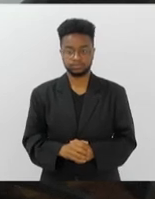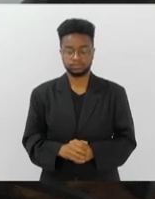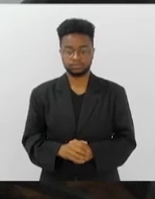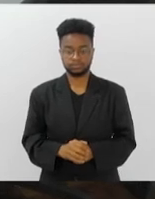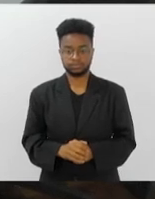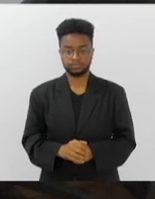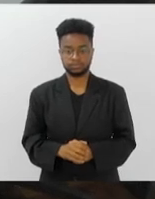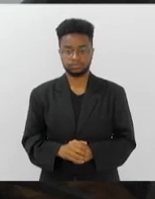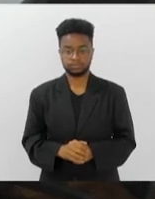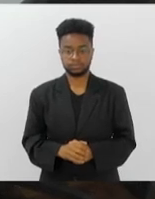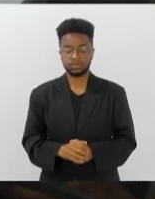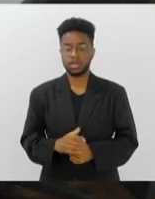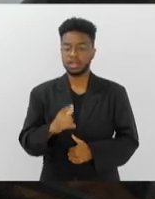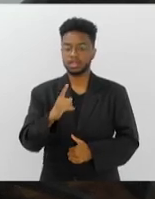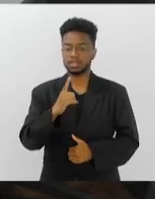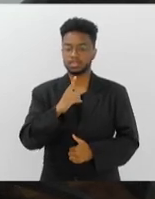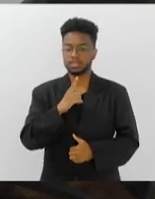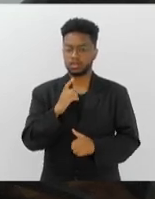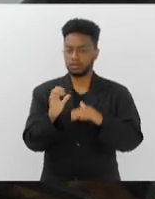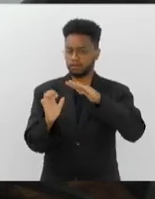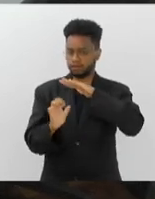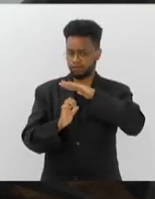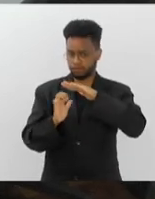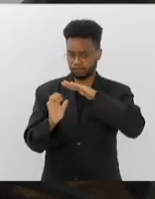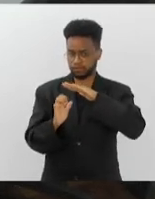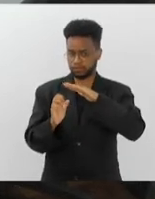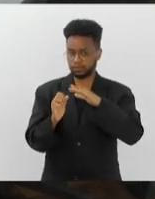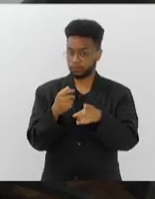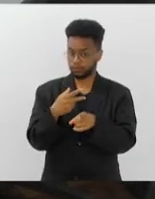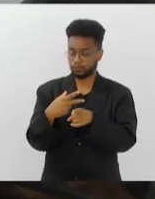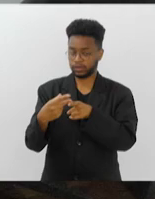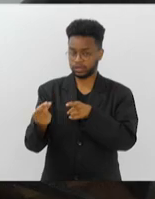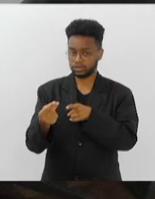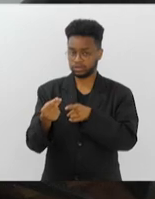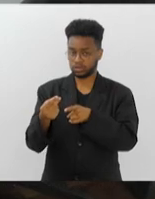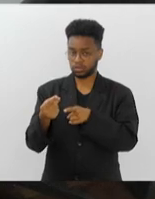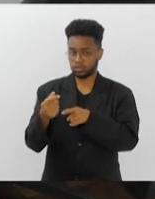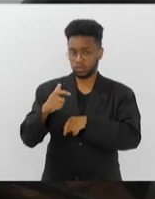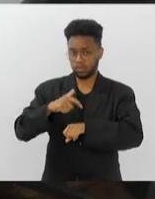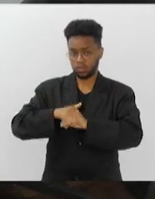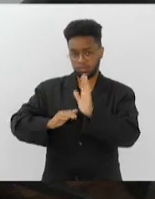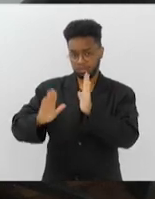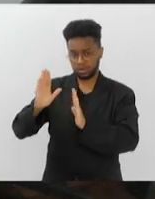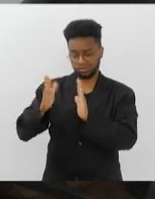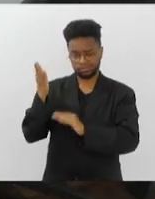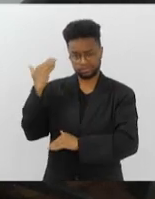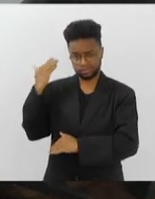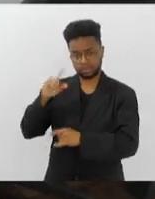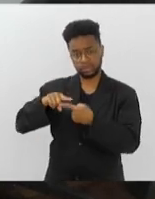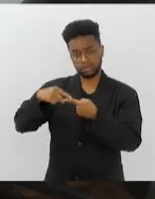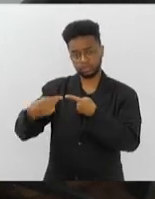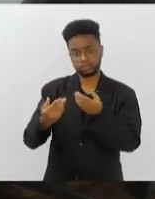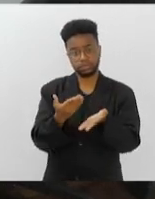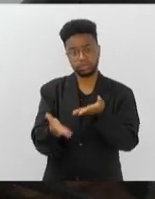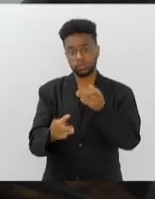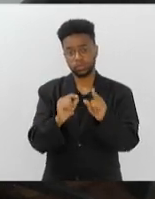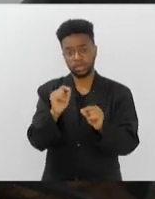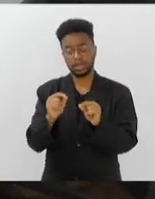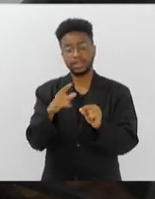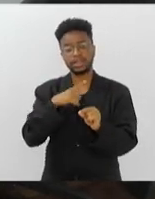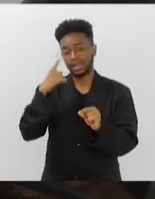houve uma empresa que ganhou num primeiro momento, mas perdeu depois, a ideia de que